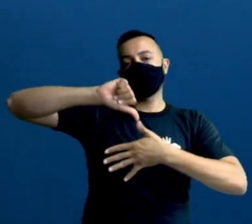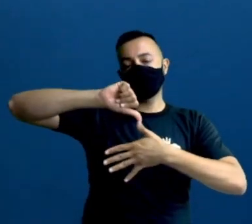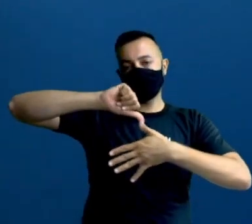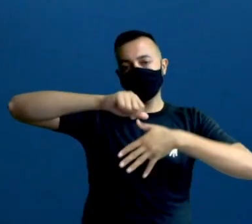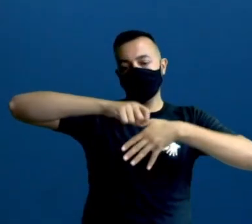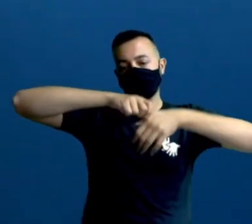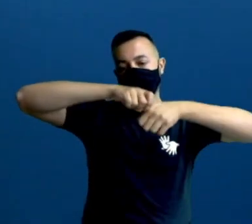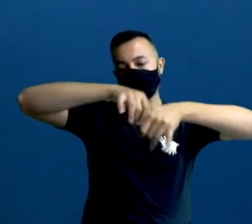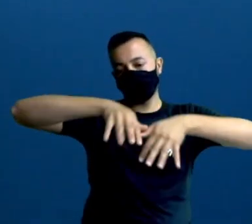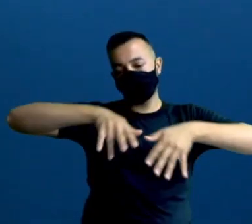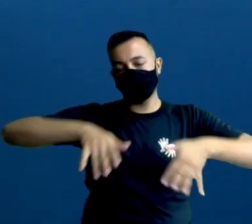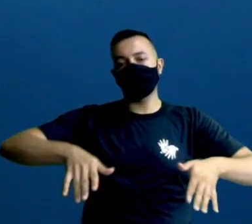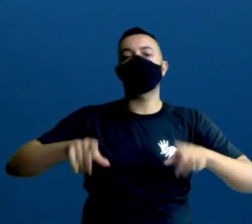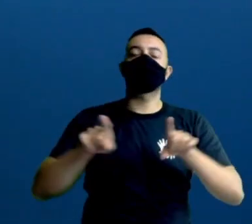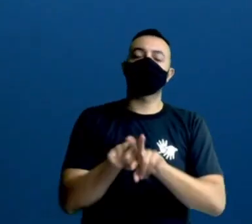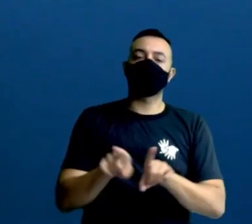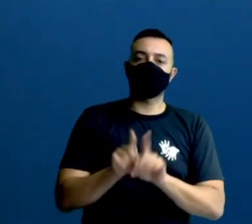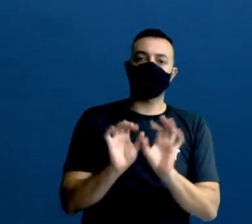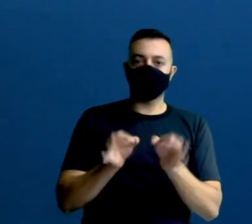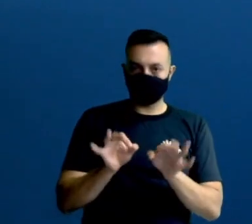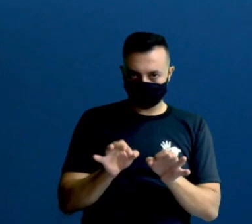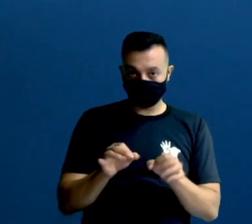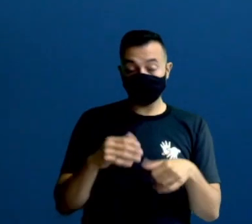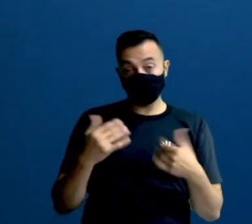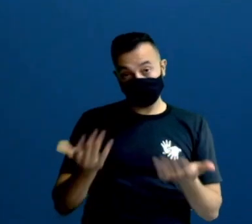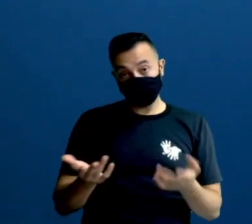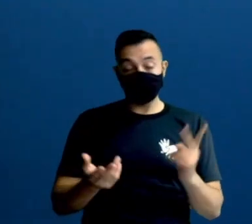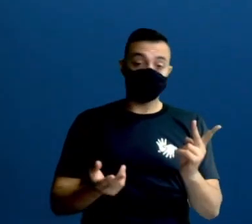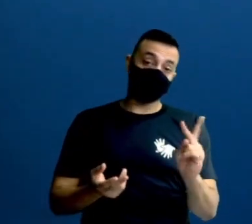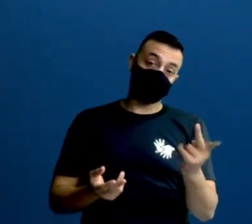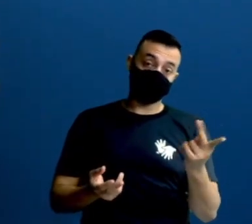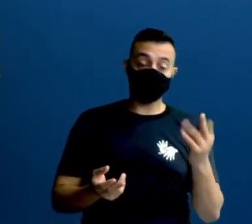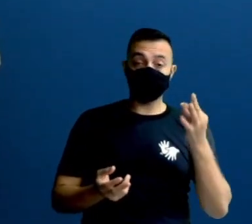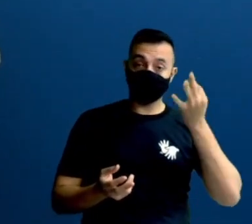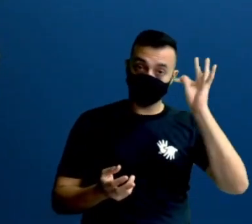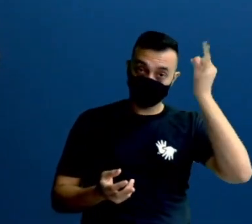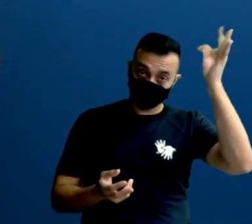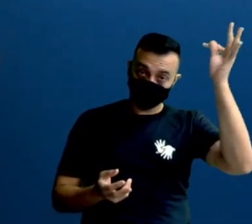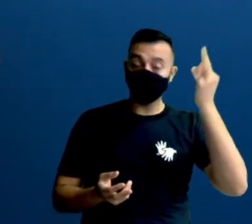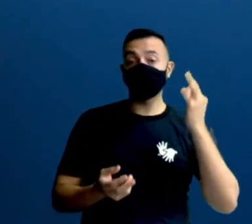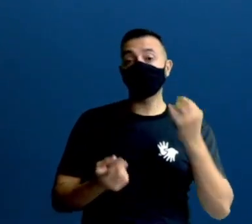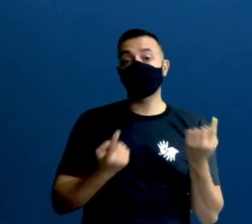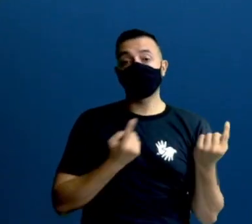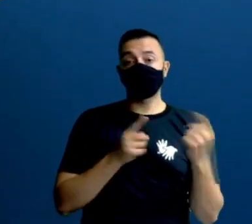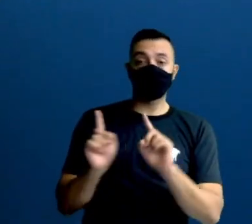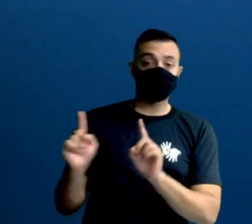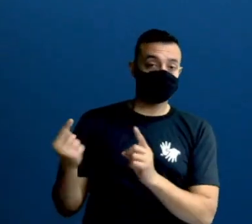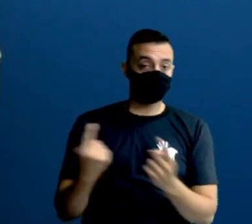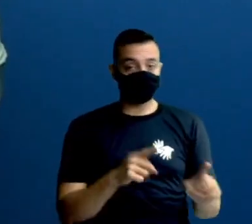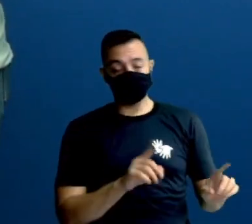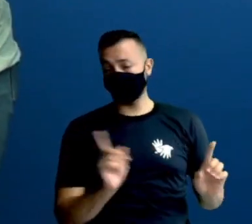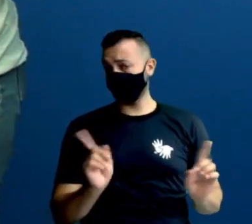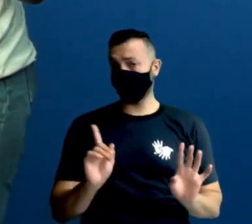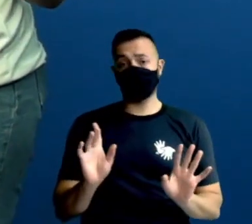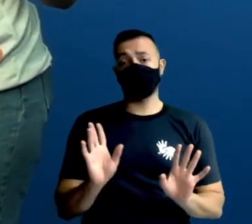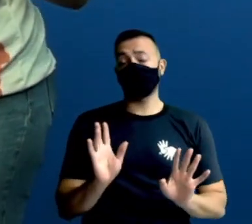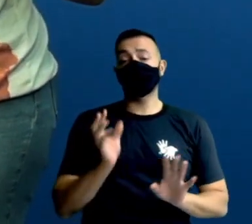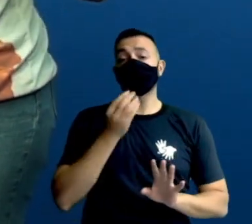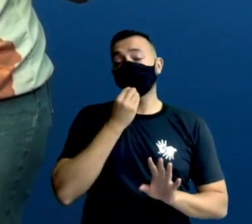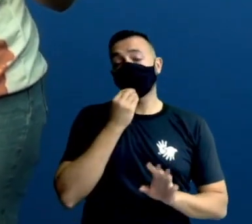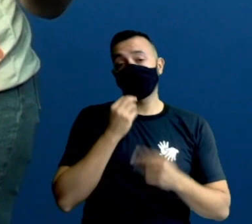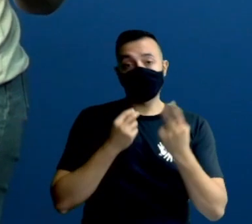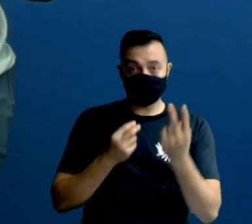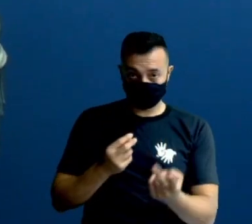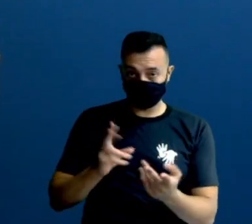se espalhando também, tá certo? Então essas duas teorias não é uma contra a outra não, são duas possibilidades e